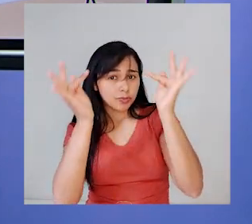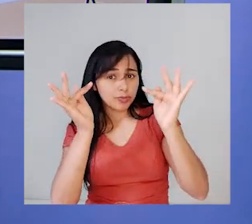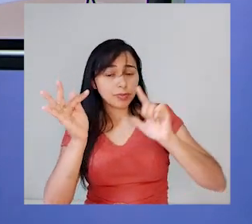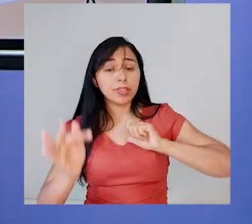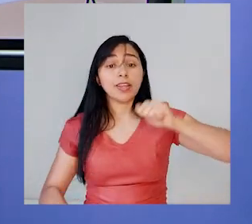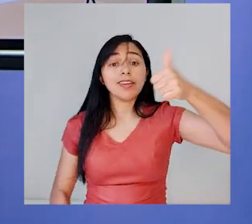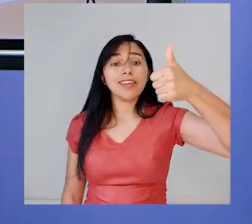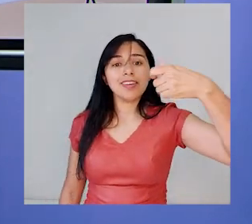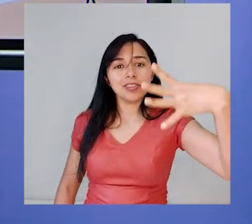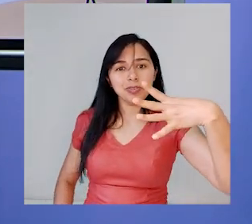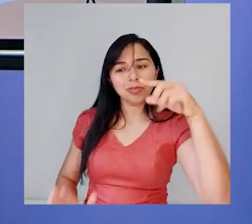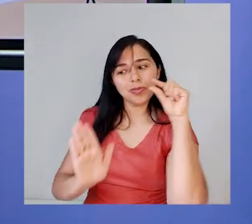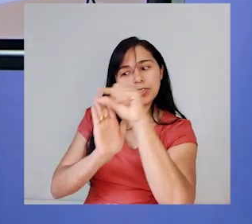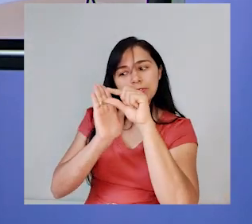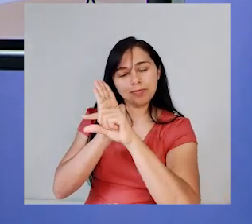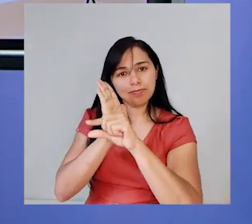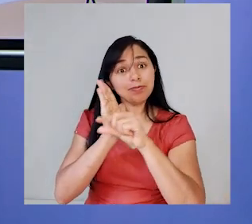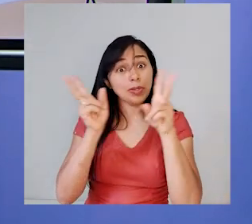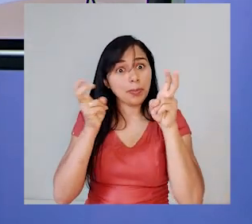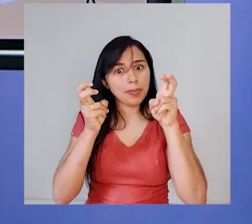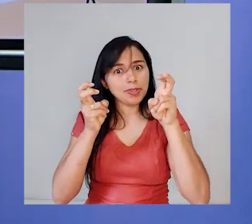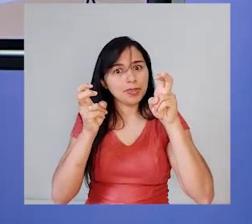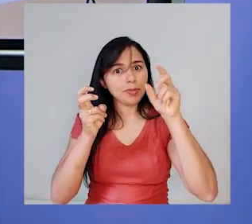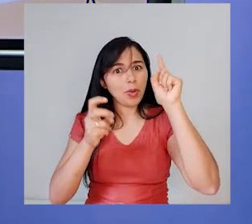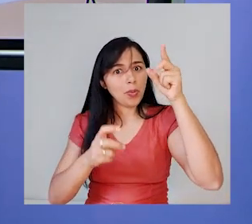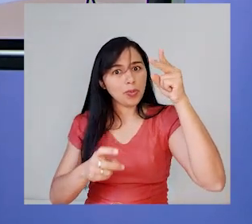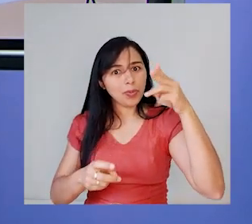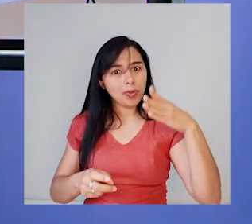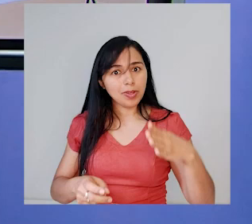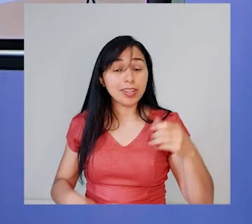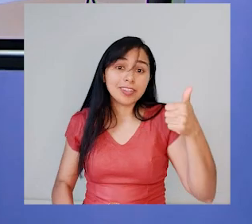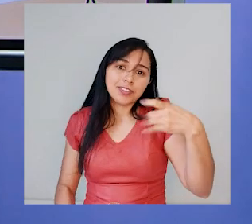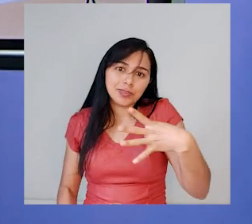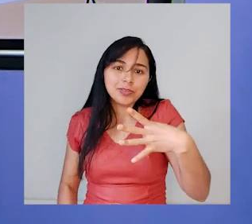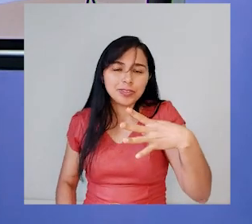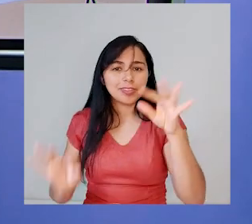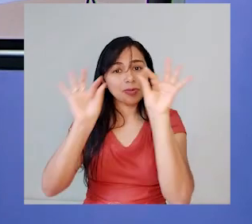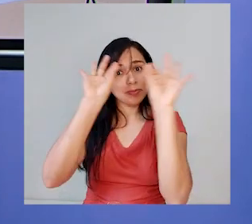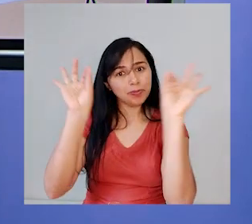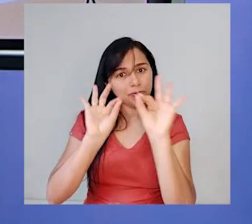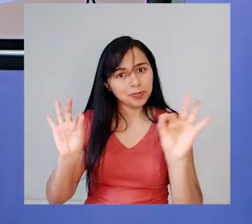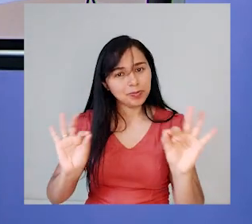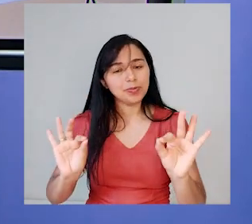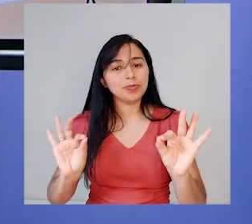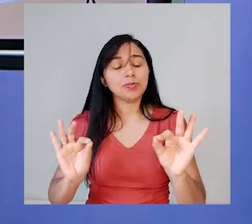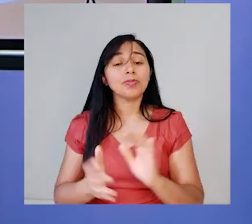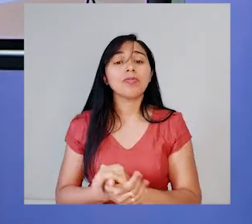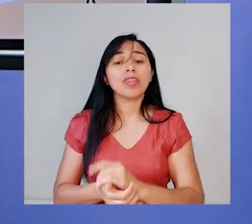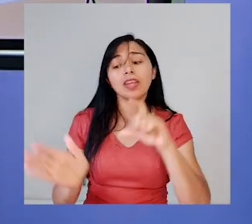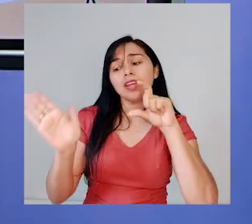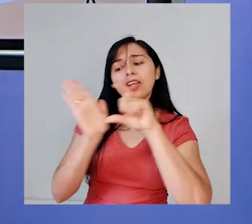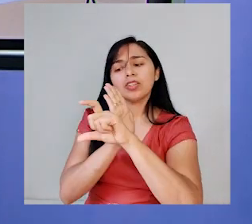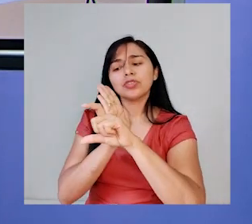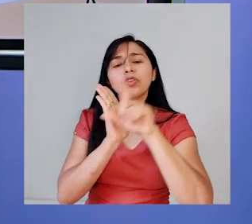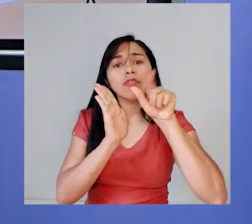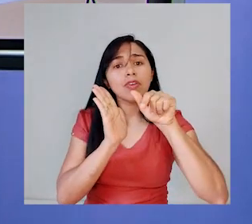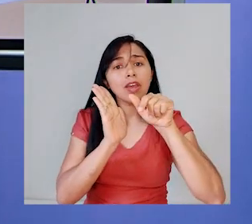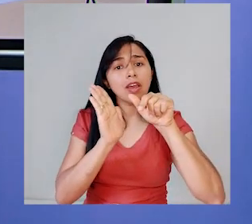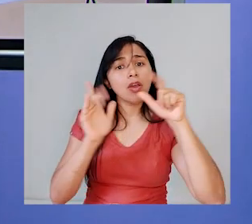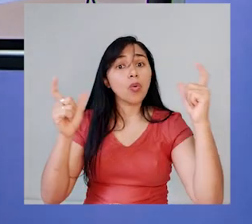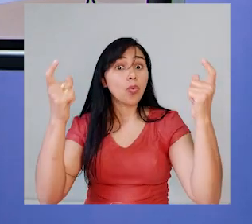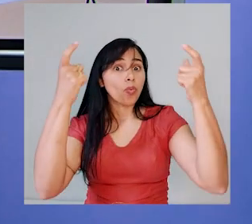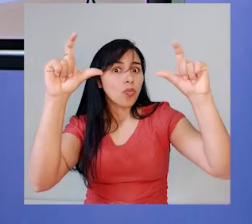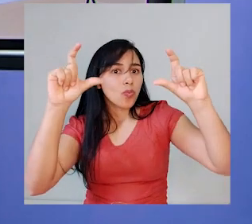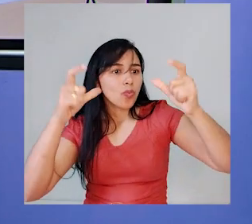é cada linha de um poema. Já a estrofe é o conjunto de versos. Se vocês observarem, nós temos aqui